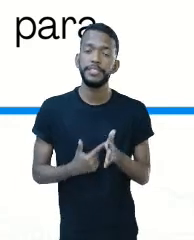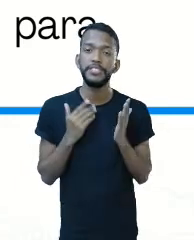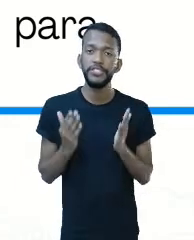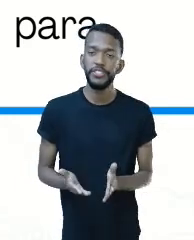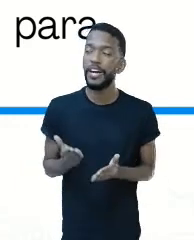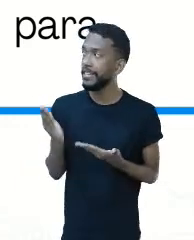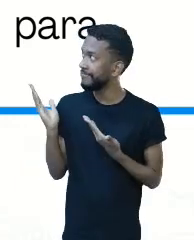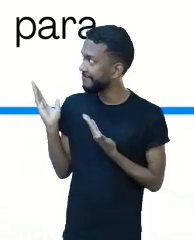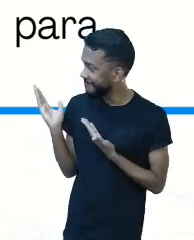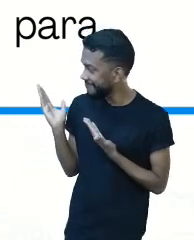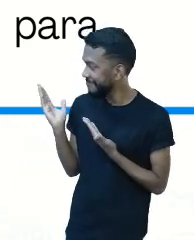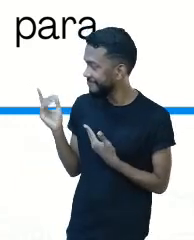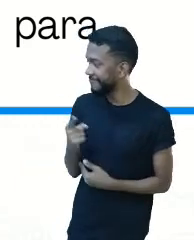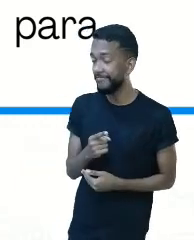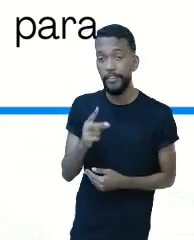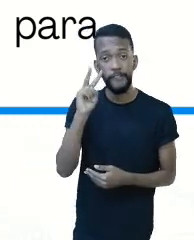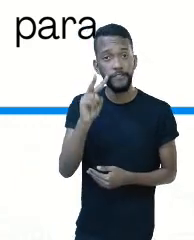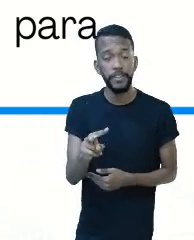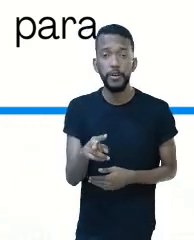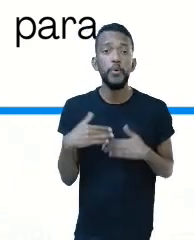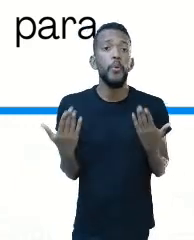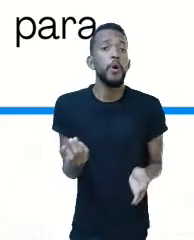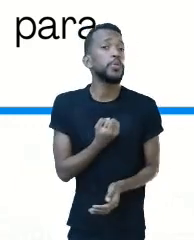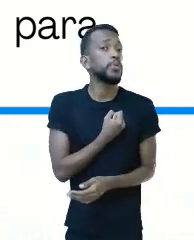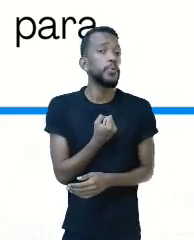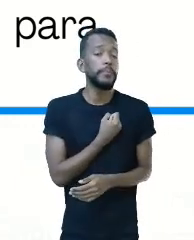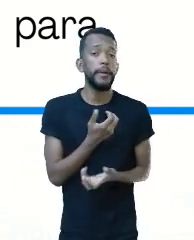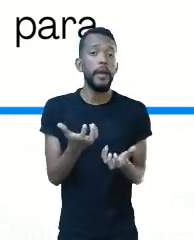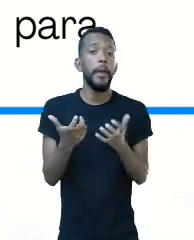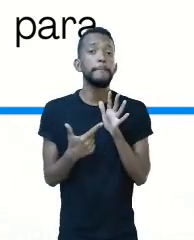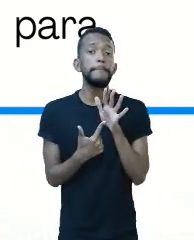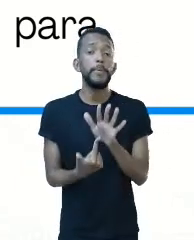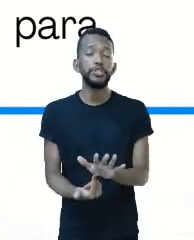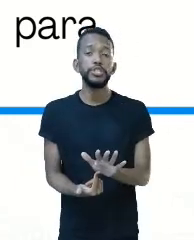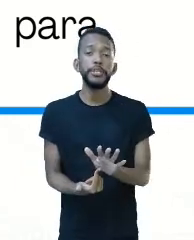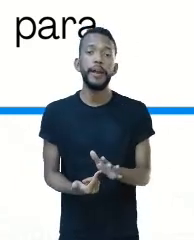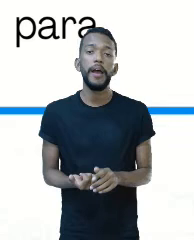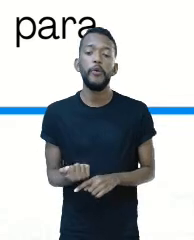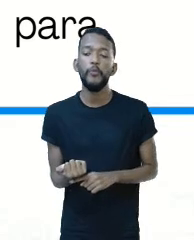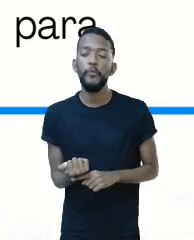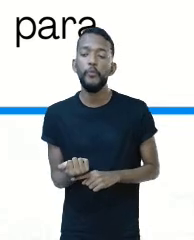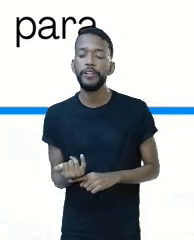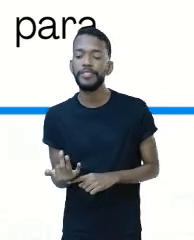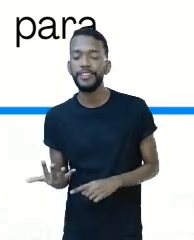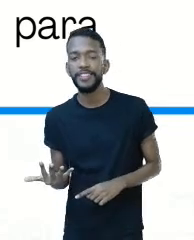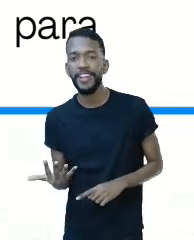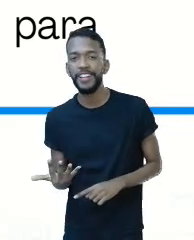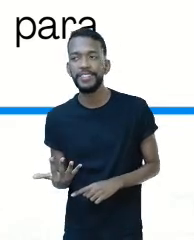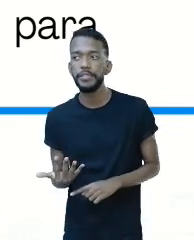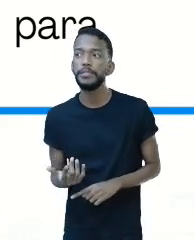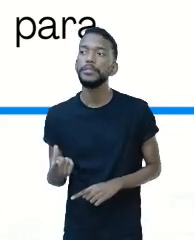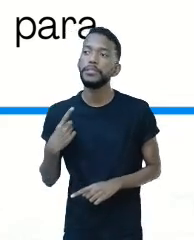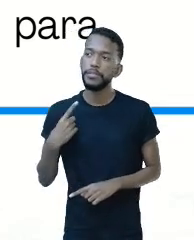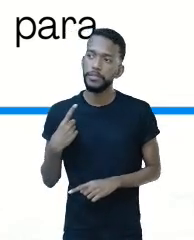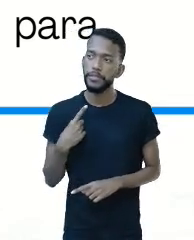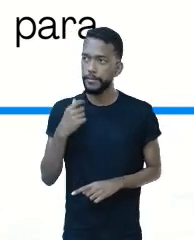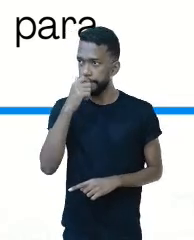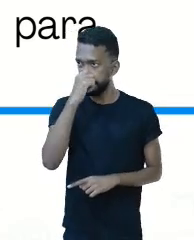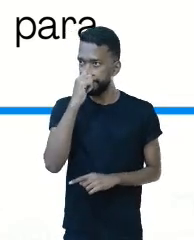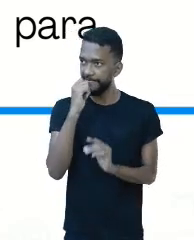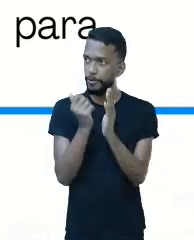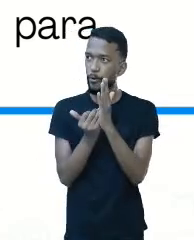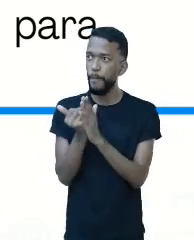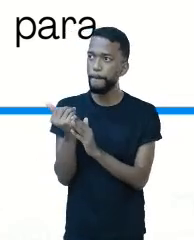aí, quais números são usados para expressar quantidade? Desde o comecinho